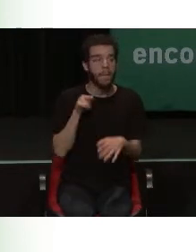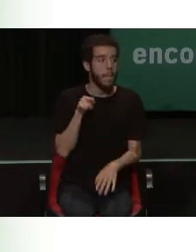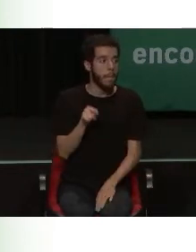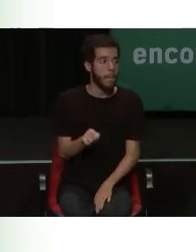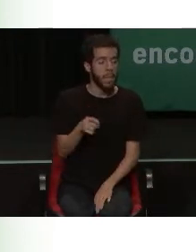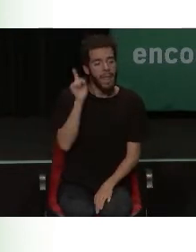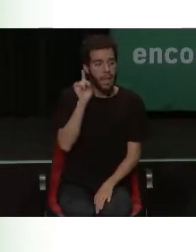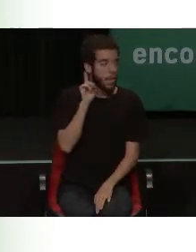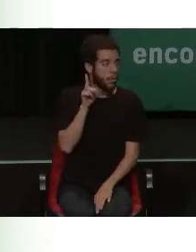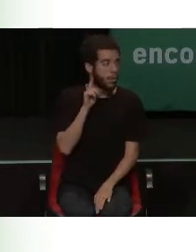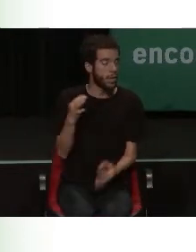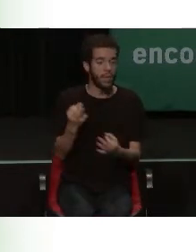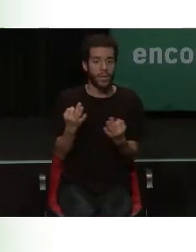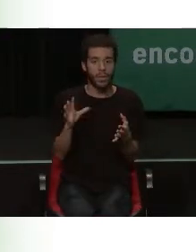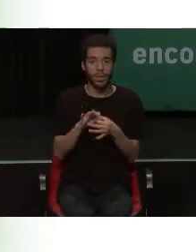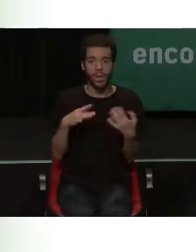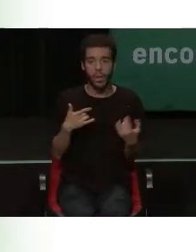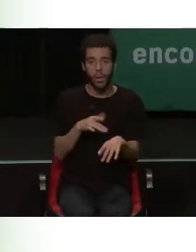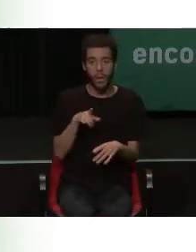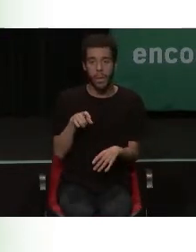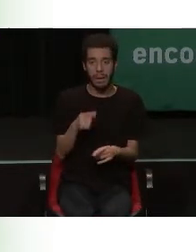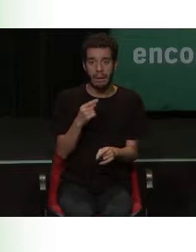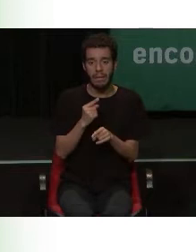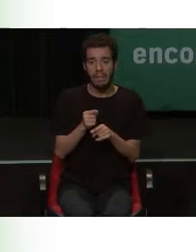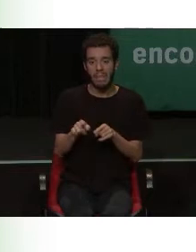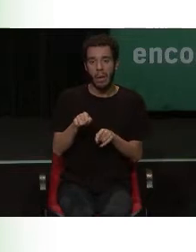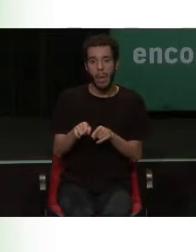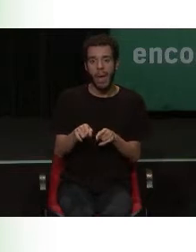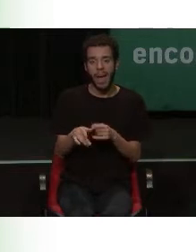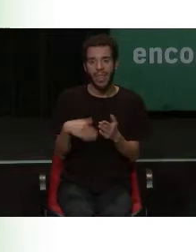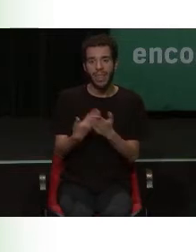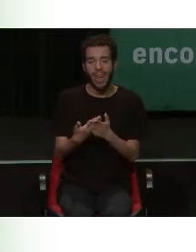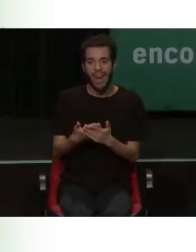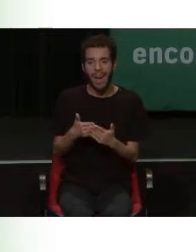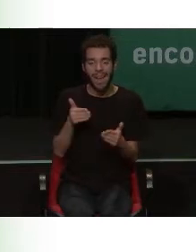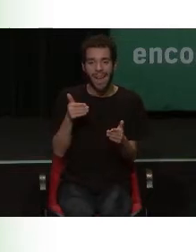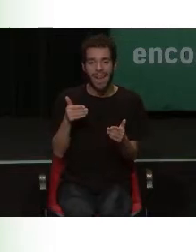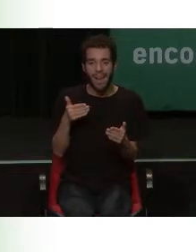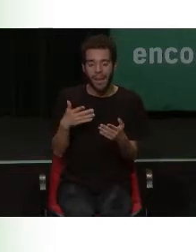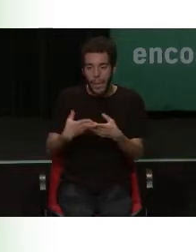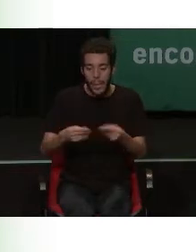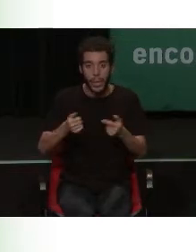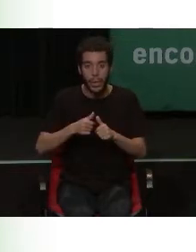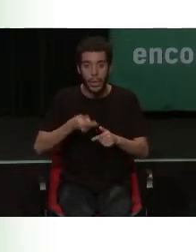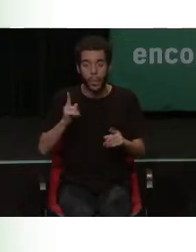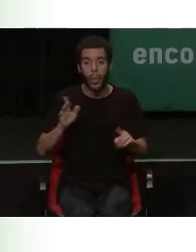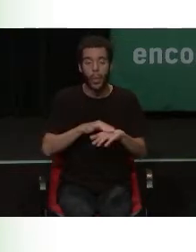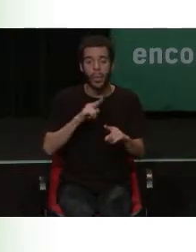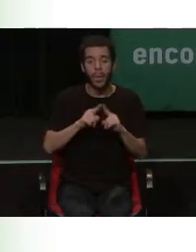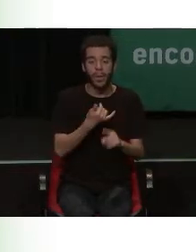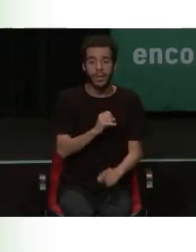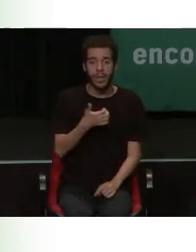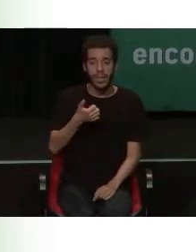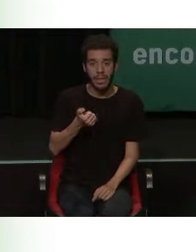muito, muito importante na resistência à colistina, porque em 2015, só em 2015, essa resistência